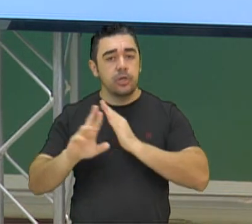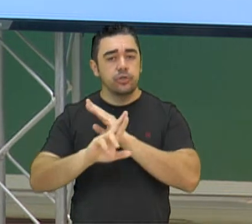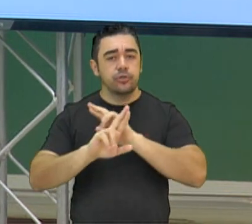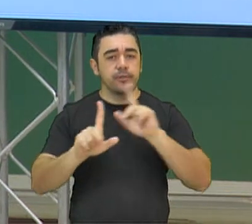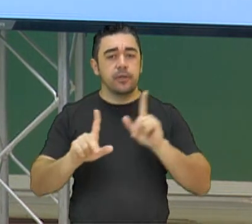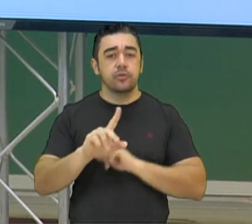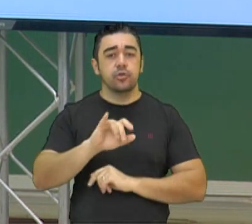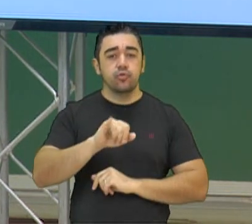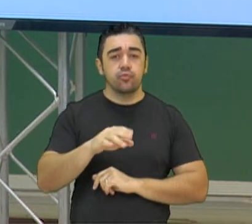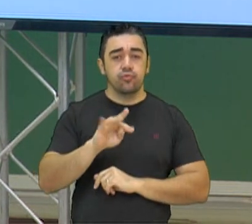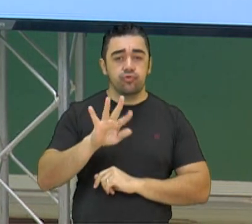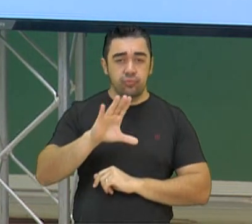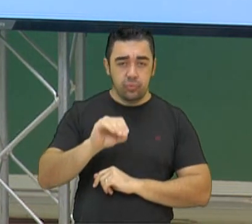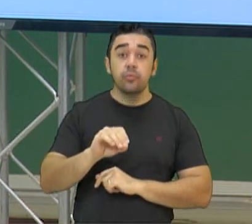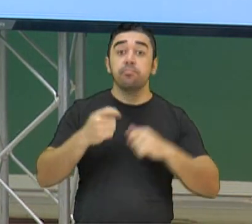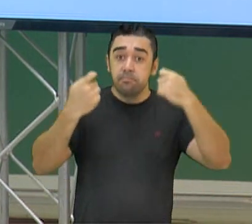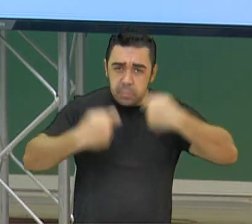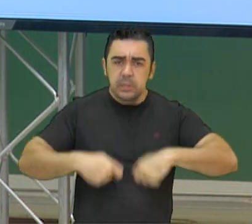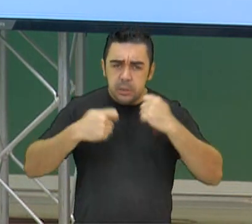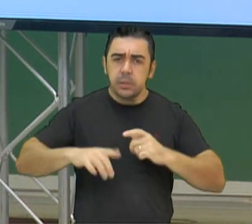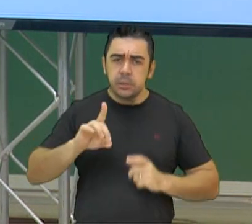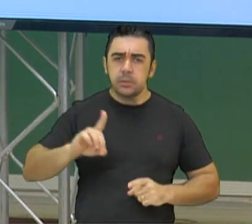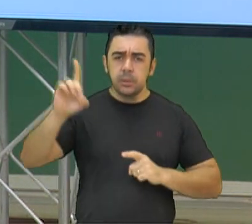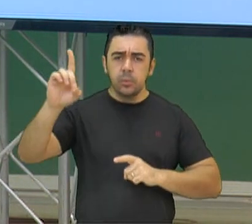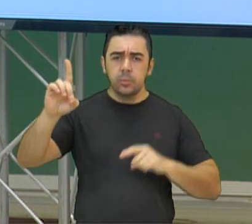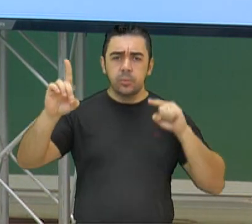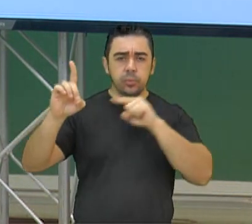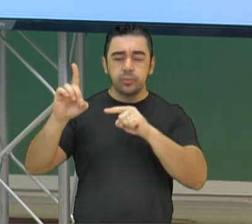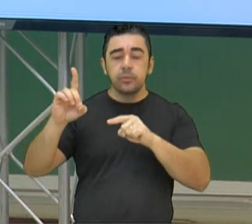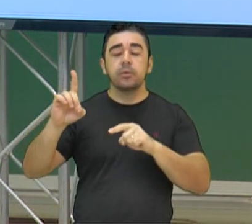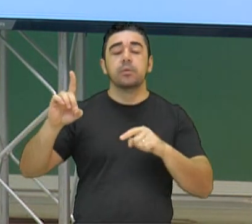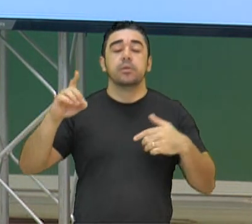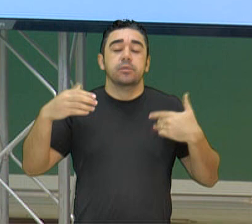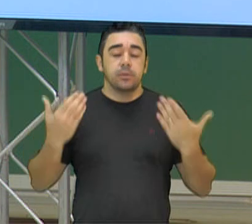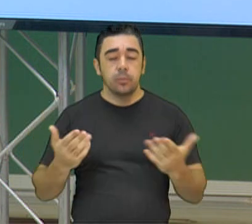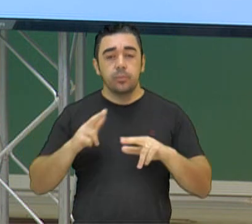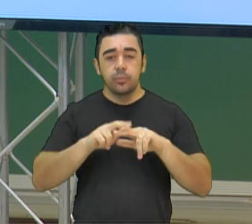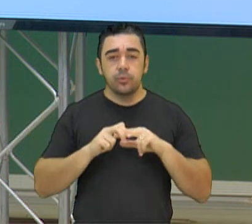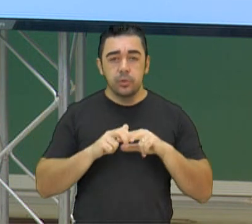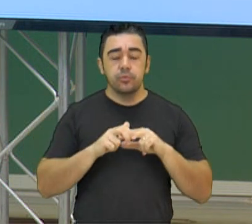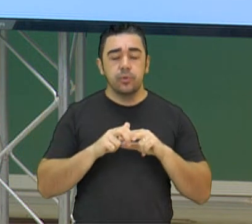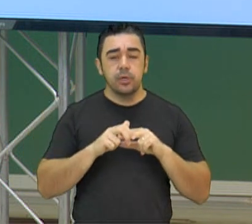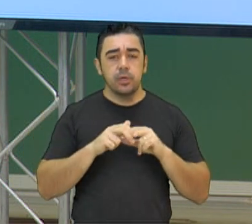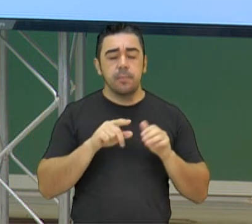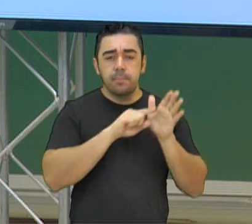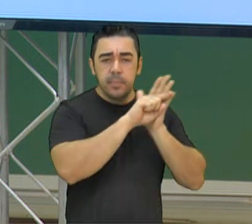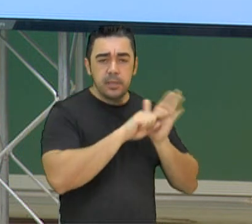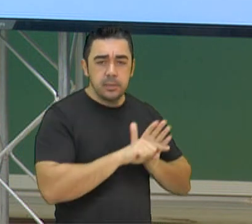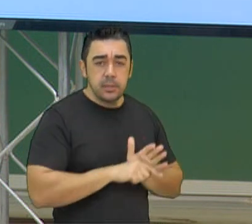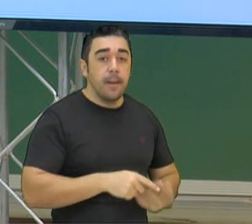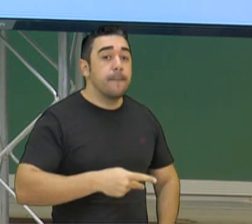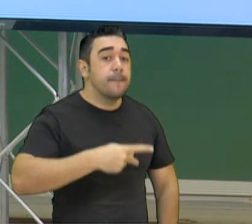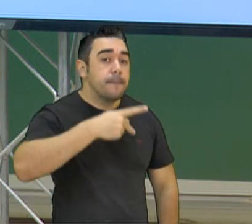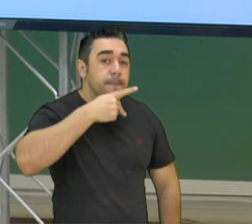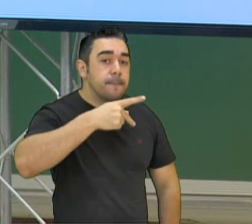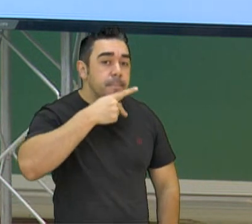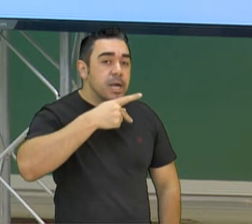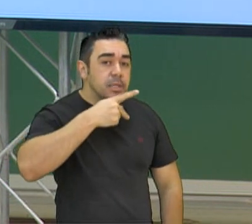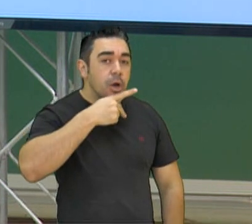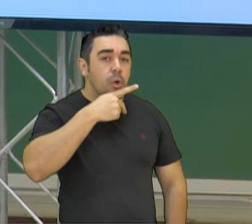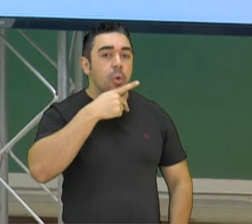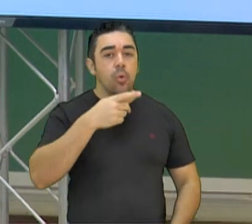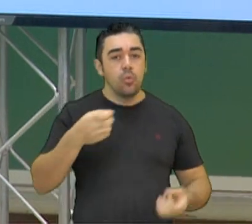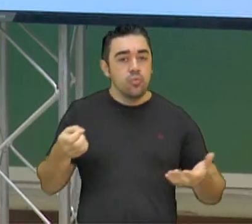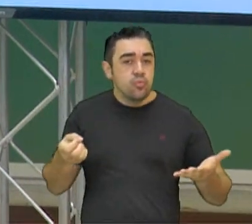Deus sim é necessário. Por isso, ele busca em Platão, ou melhor dizendo, no